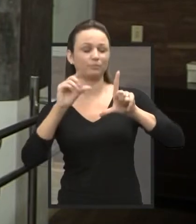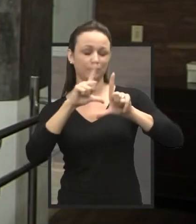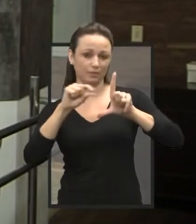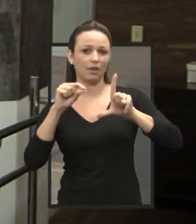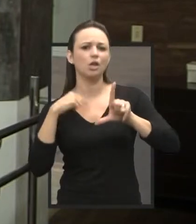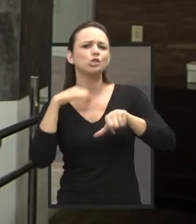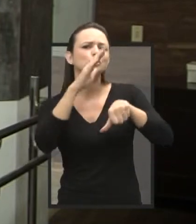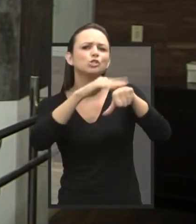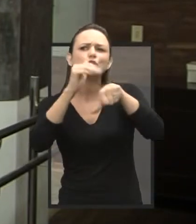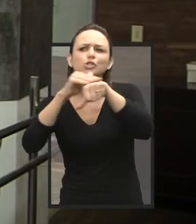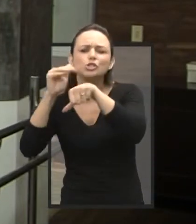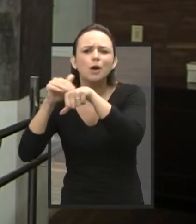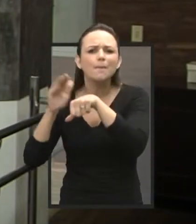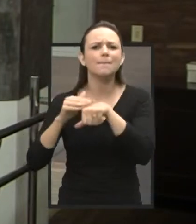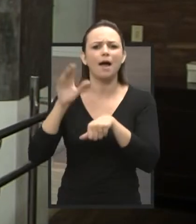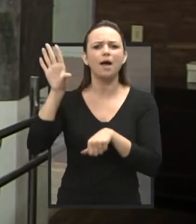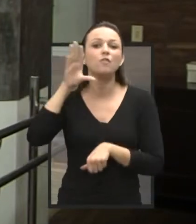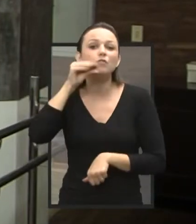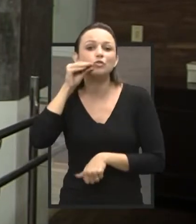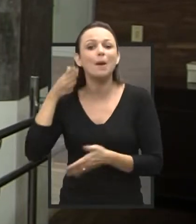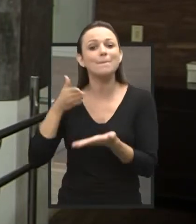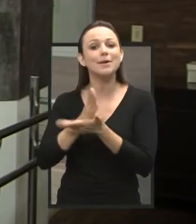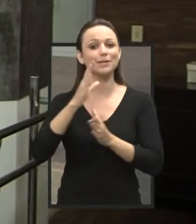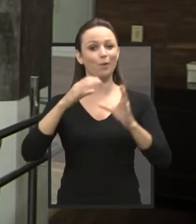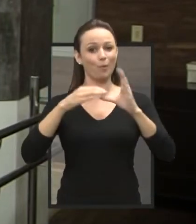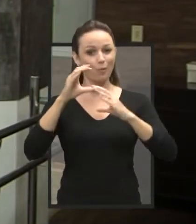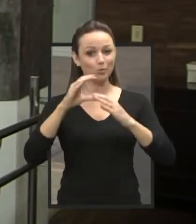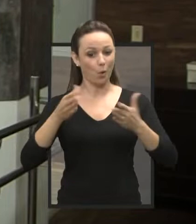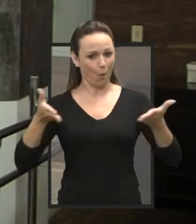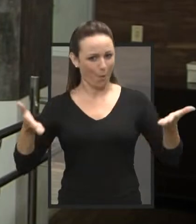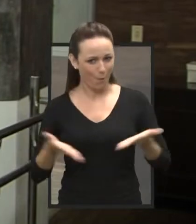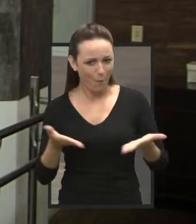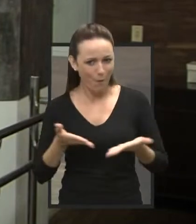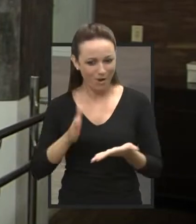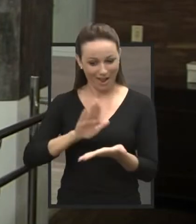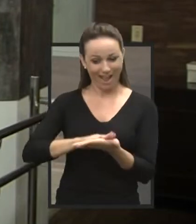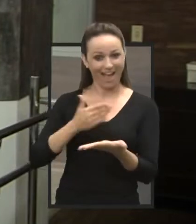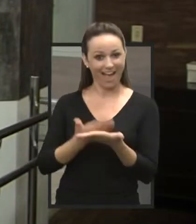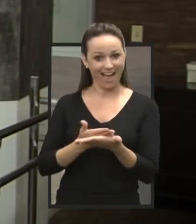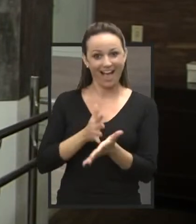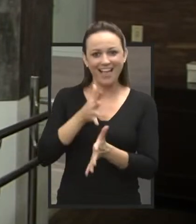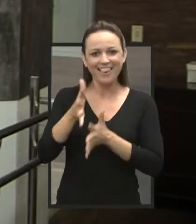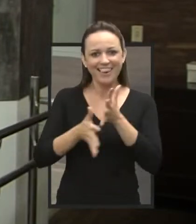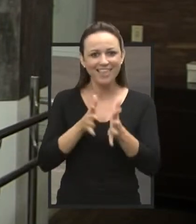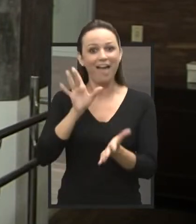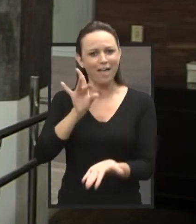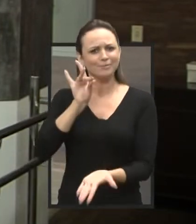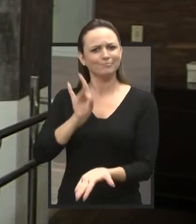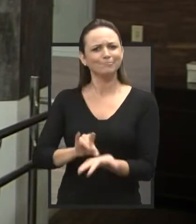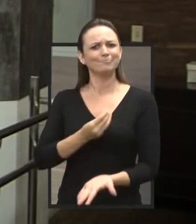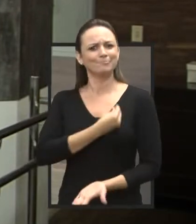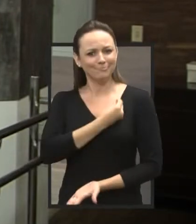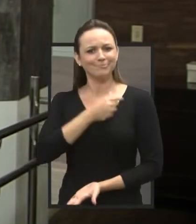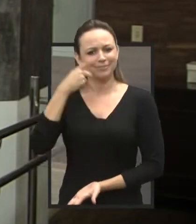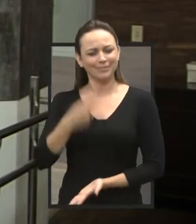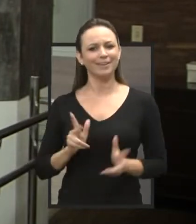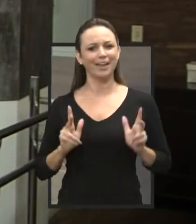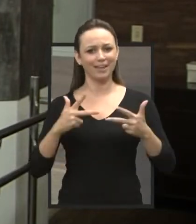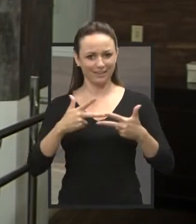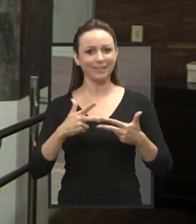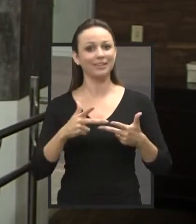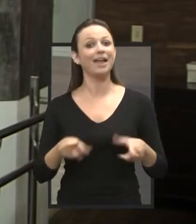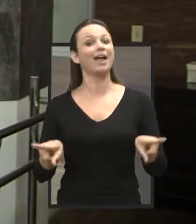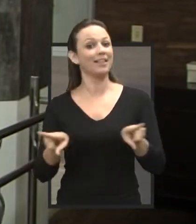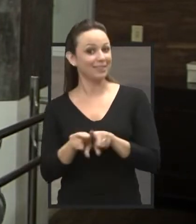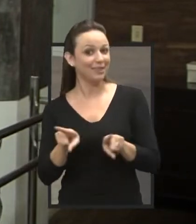os funcionários que tinham passado no concurso. E hoje, a tradução de Libras é uma realidade na Câmara Municipal de Jaú,